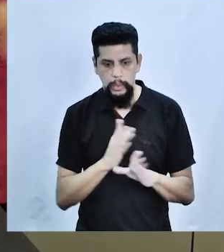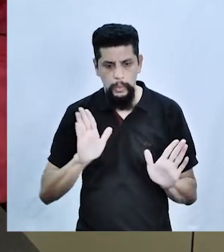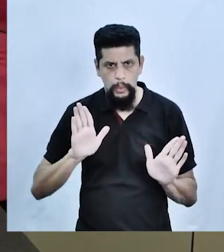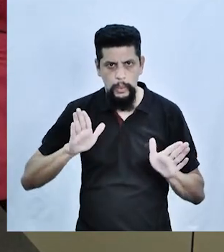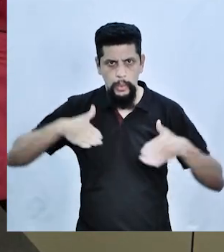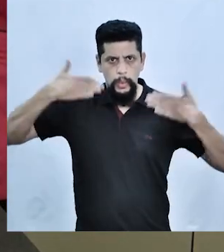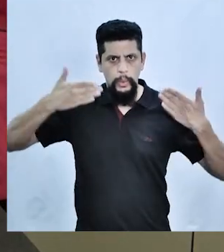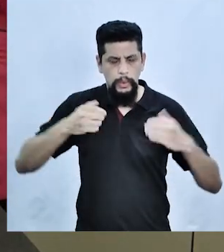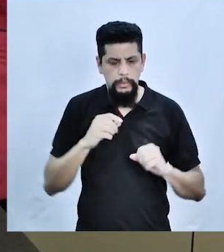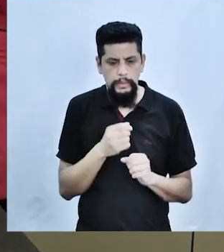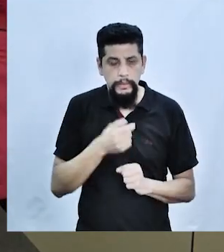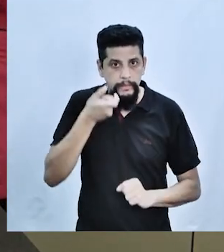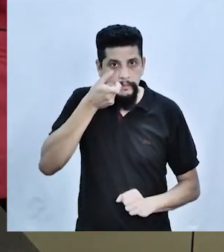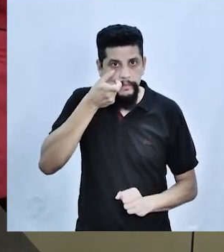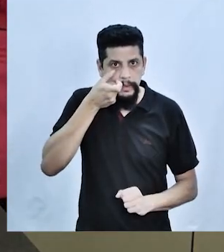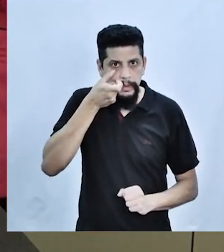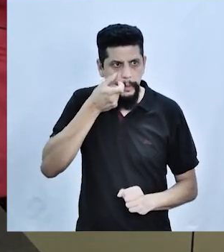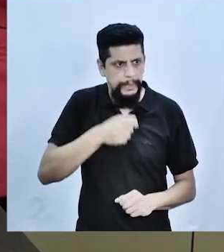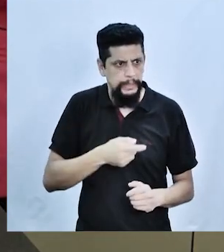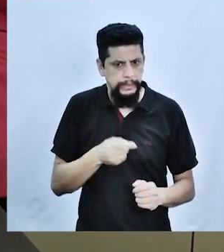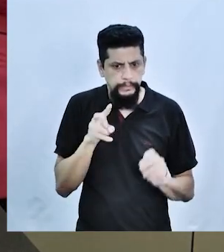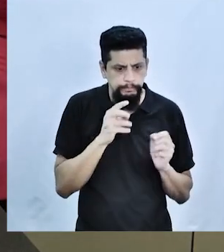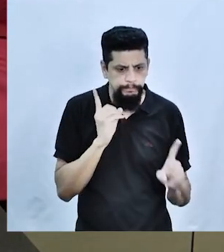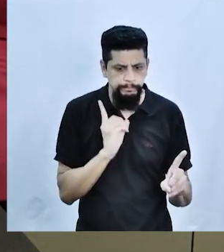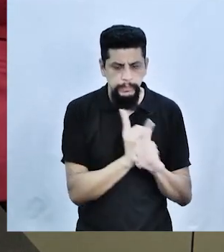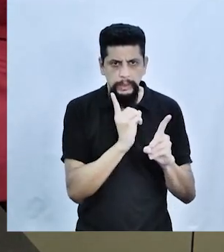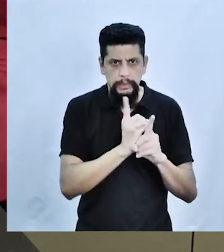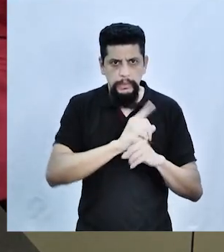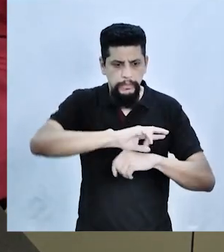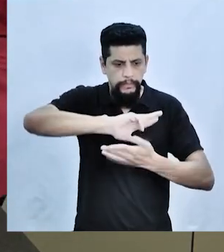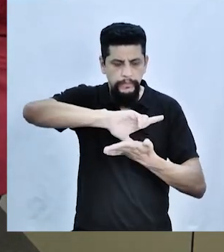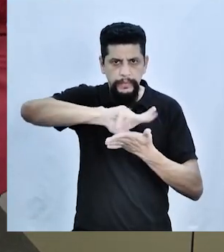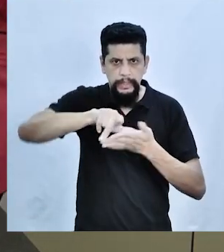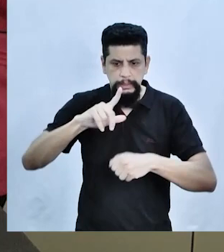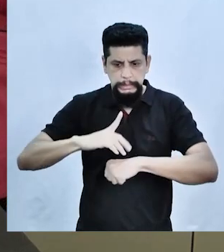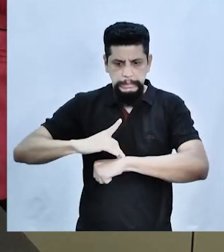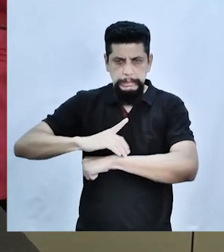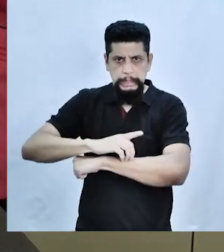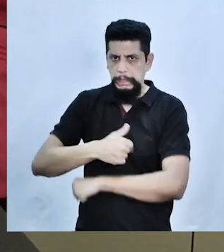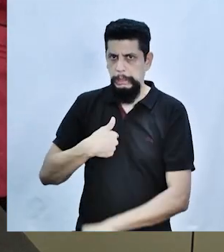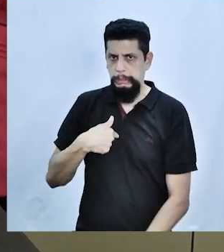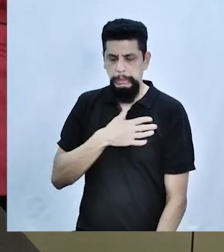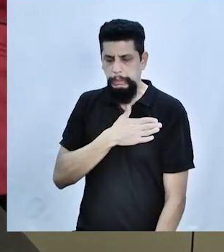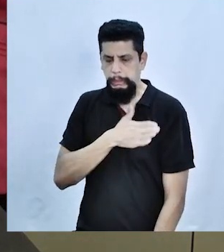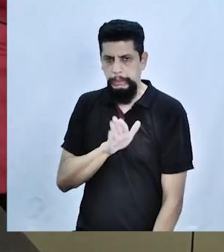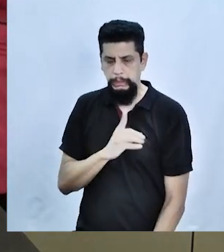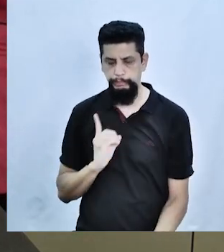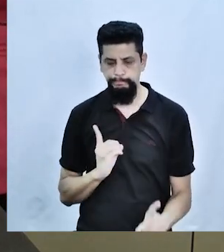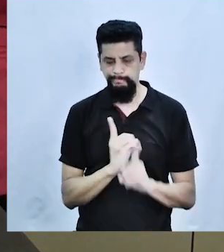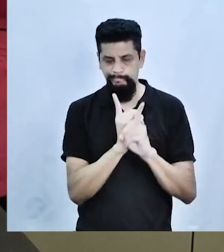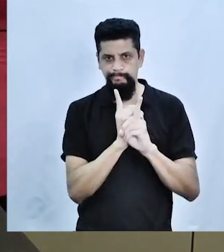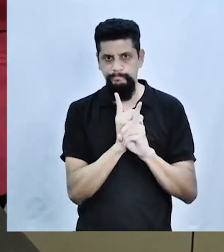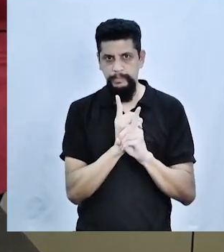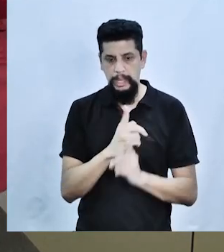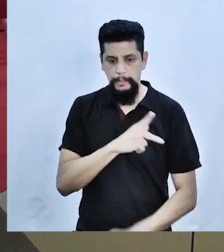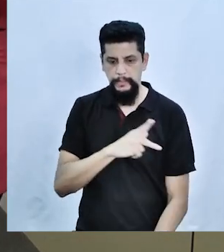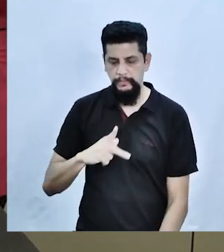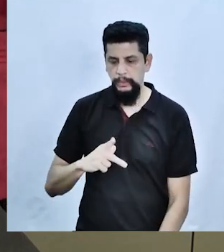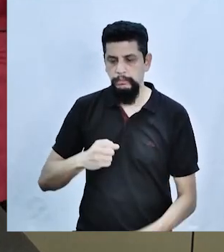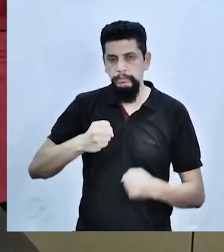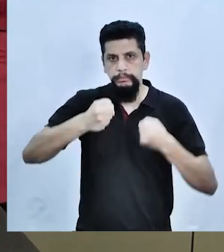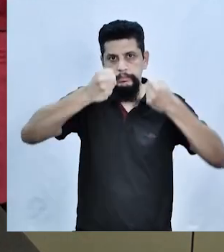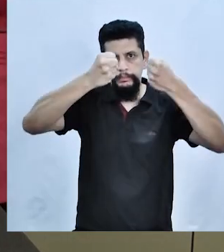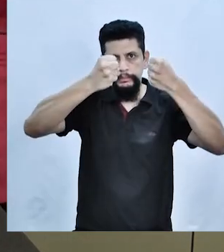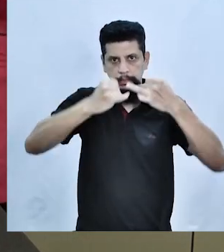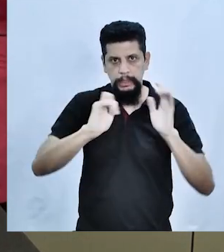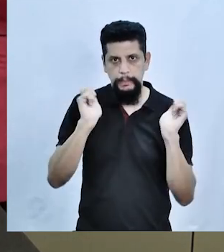já ia ser assustador. Imagina encontrar vários, prof. Acho que eu não ia gostar dessa experiência. A professora